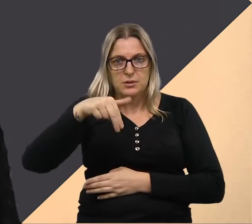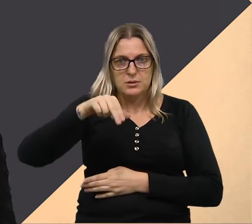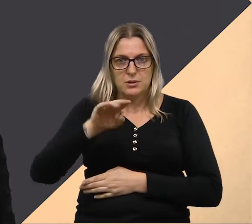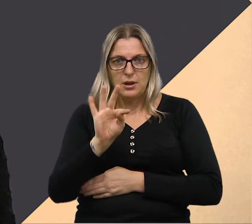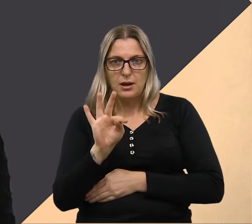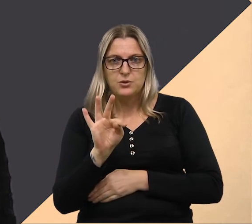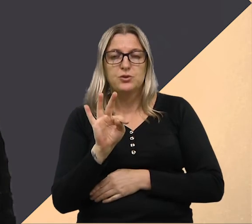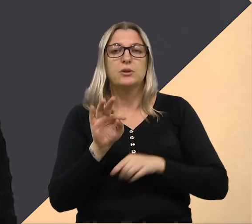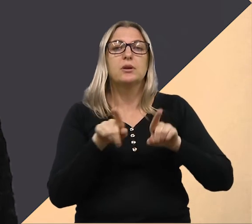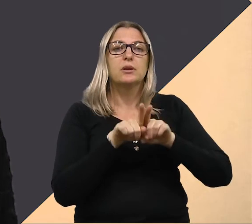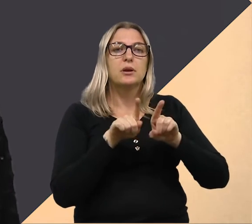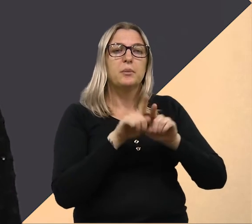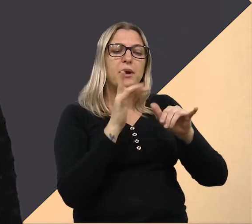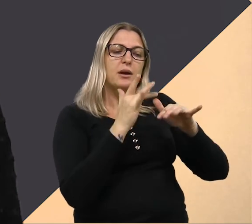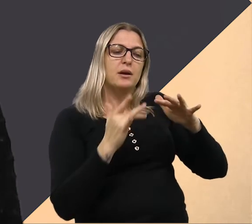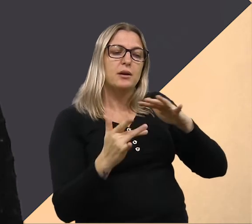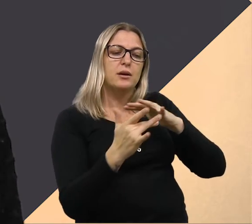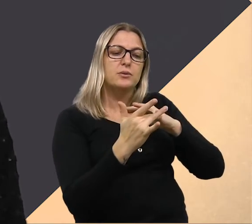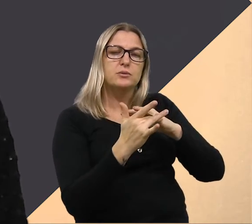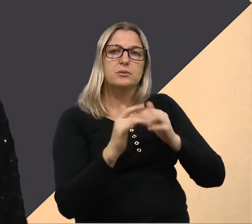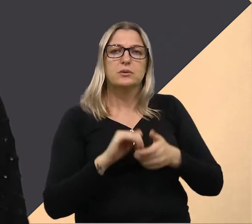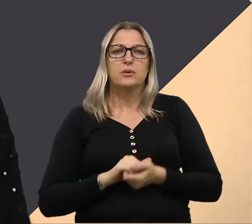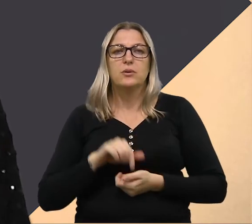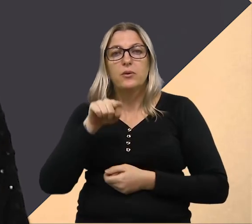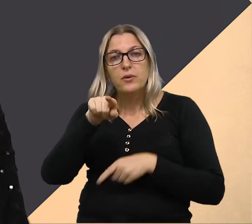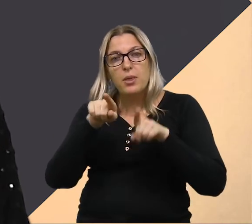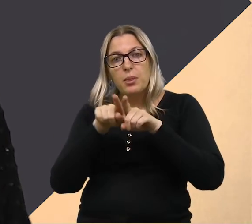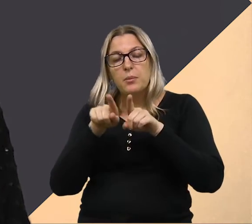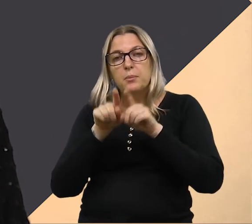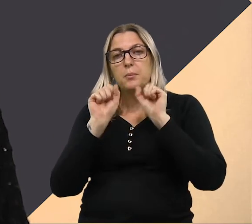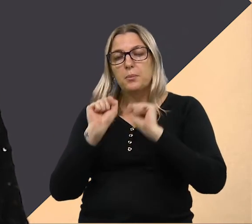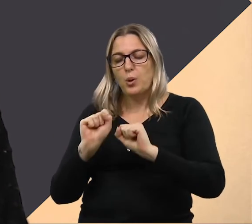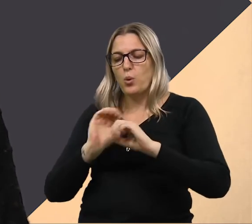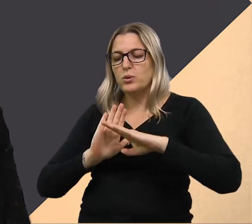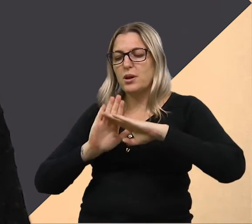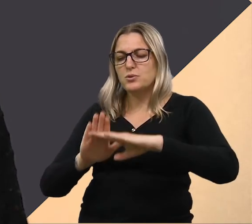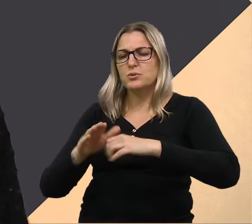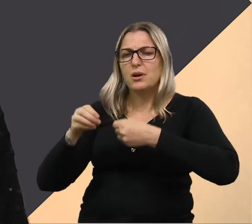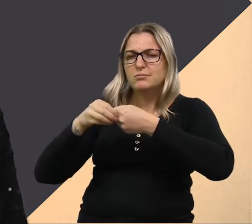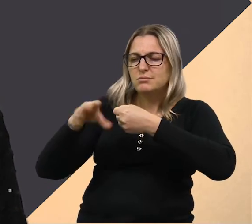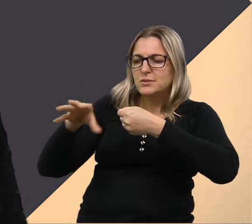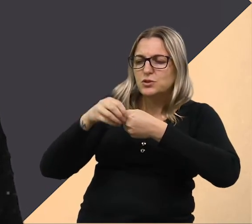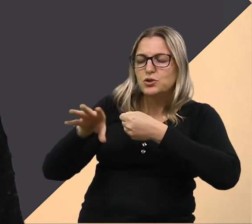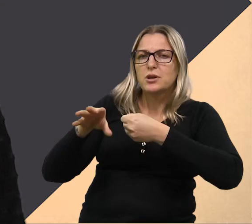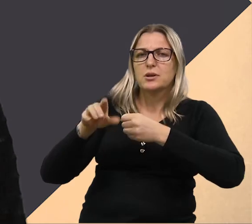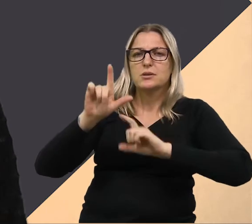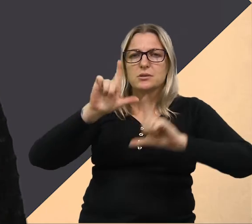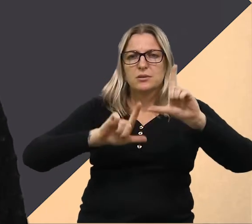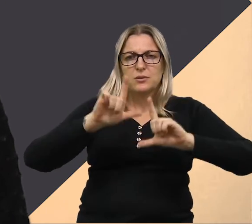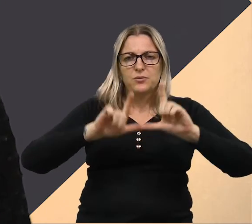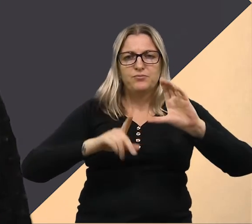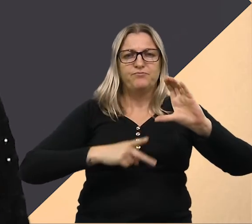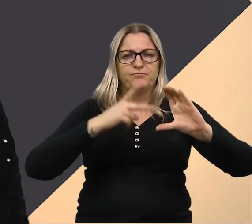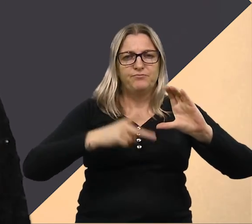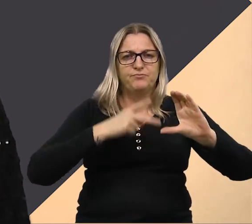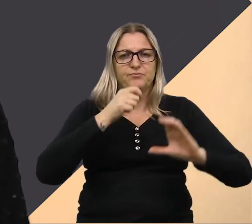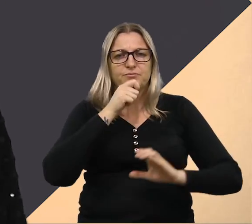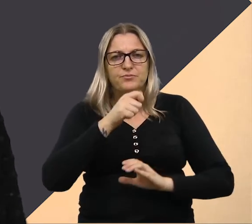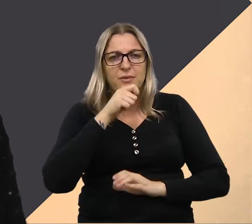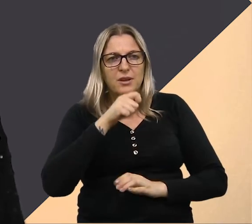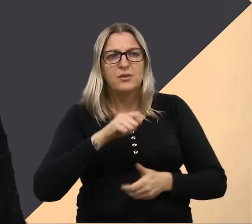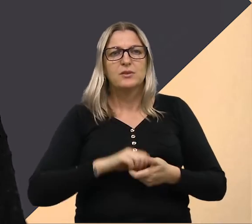e também Pelas nossas redes sociais você também pode colaborar com dicas para o câmera entrevista